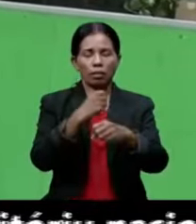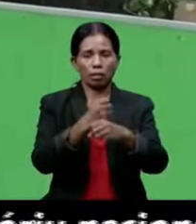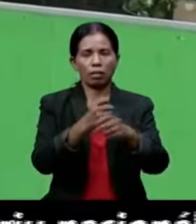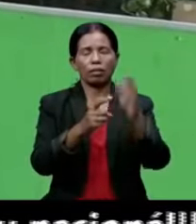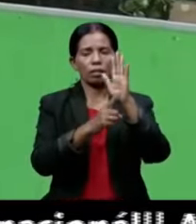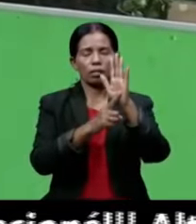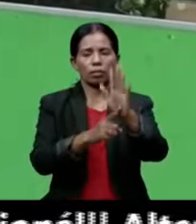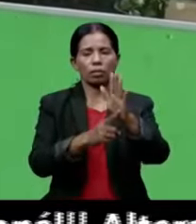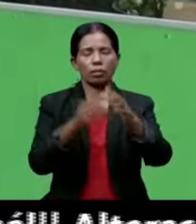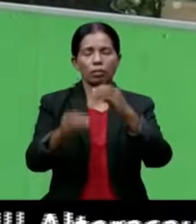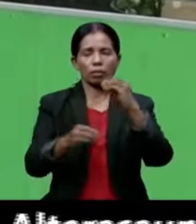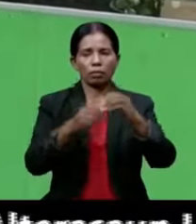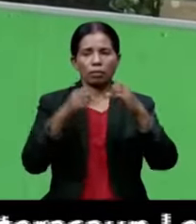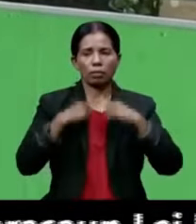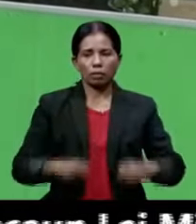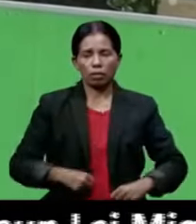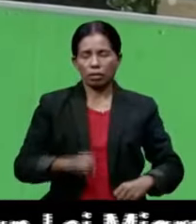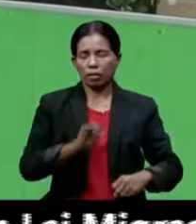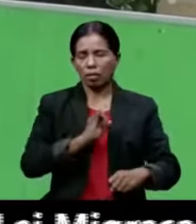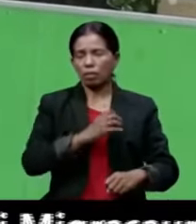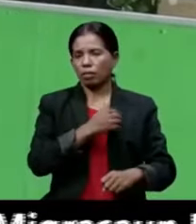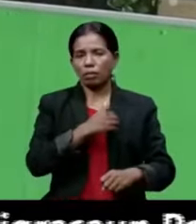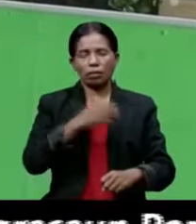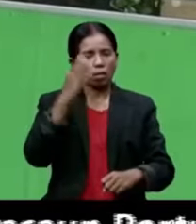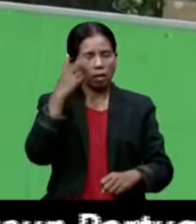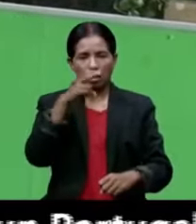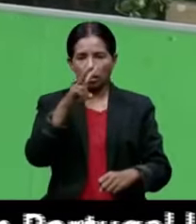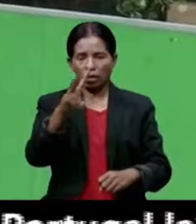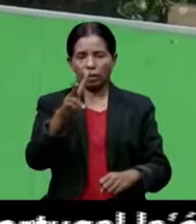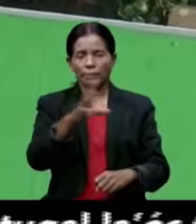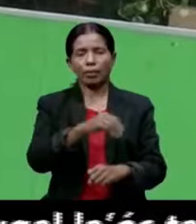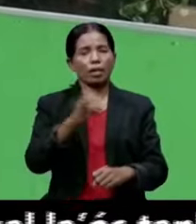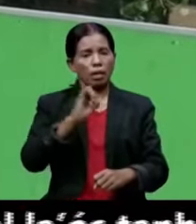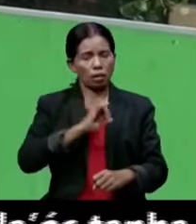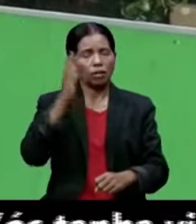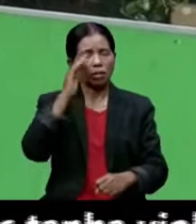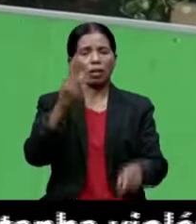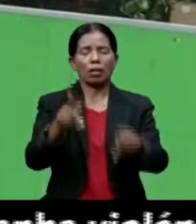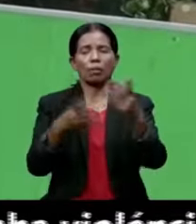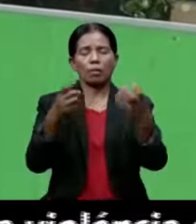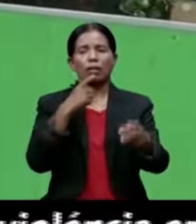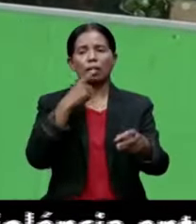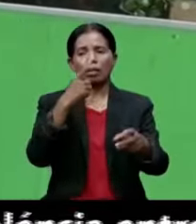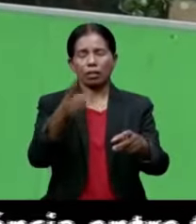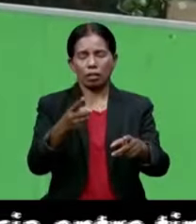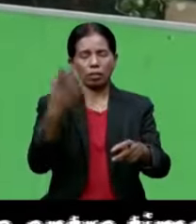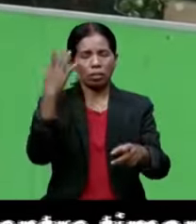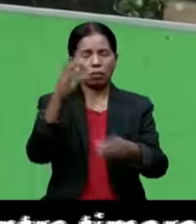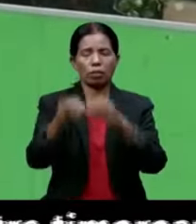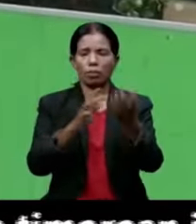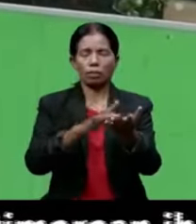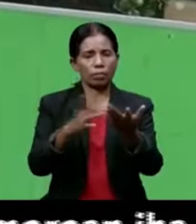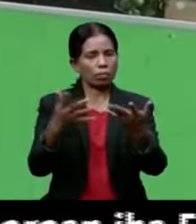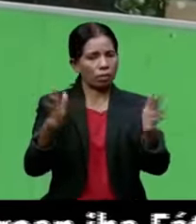saúde, né, ao lado de uma companhia, ao até na rede, que é uma barra queixa, falta medicamentos, falta de